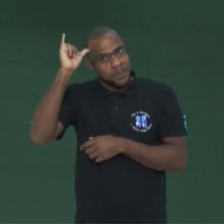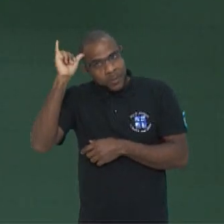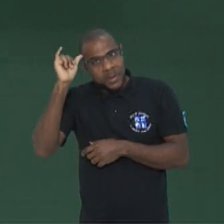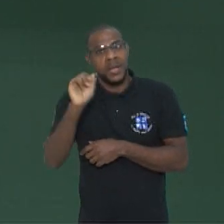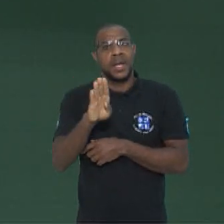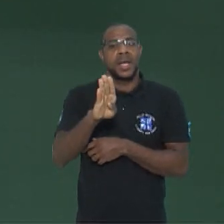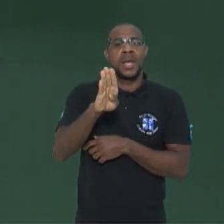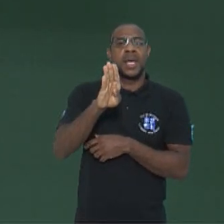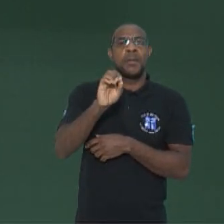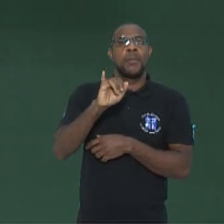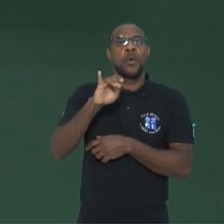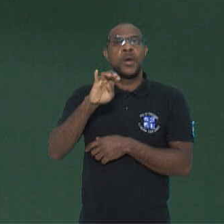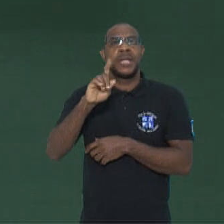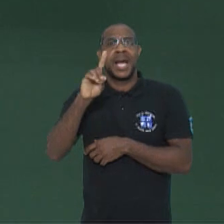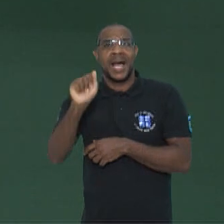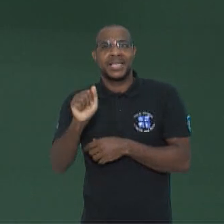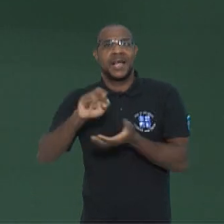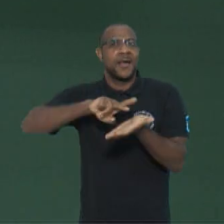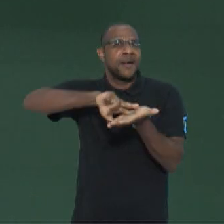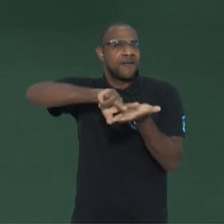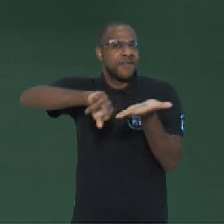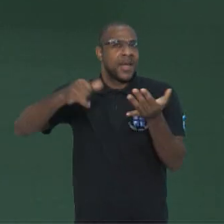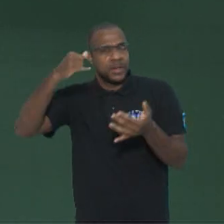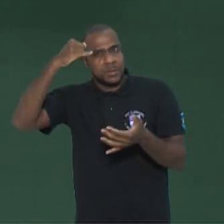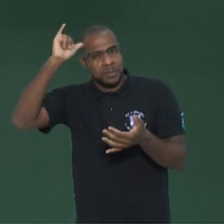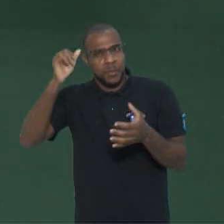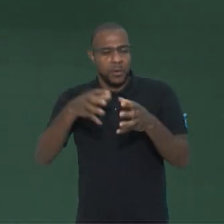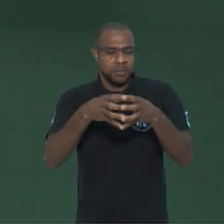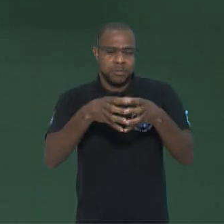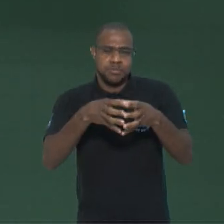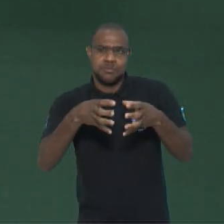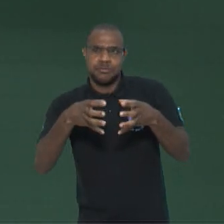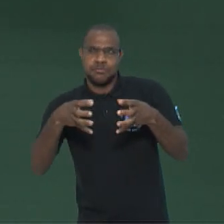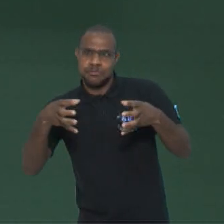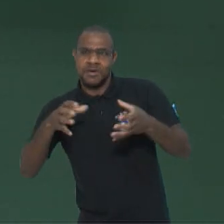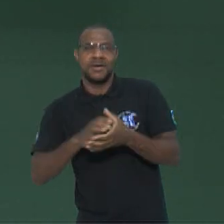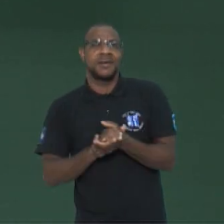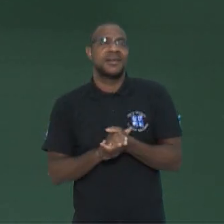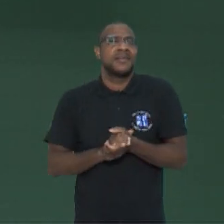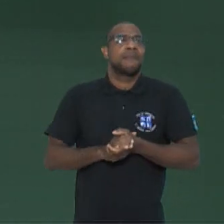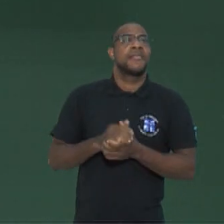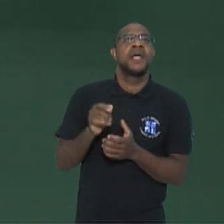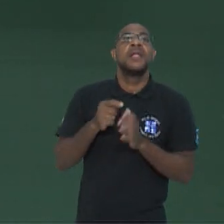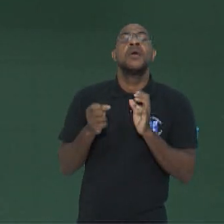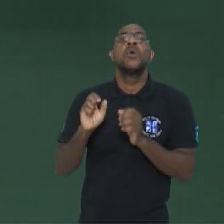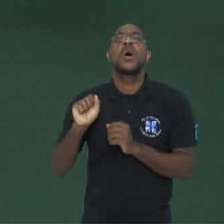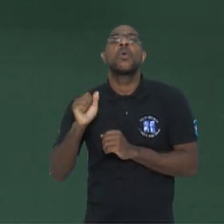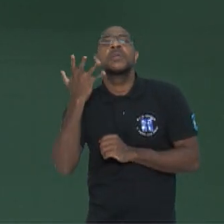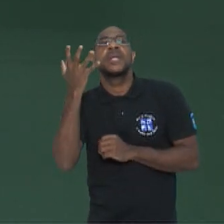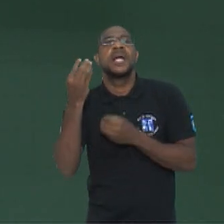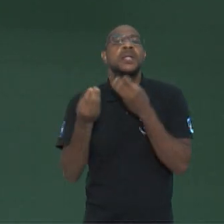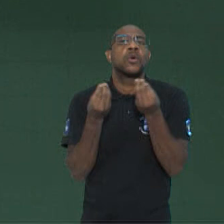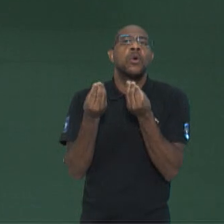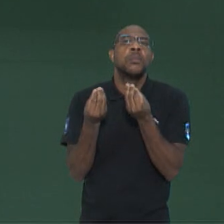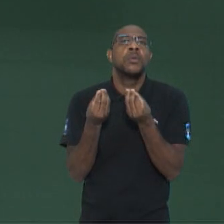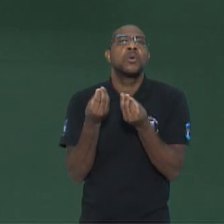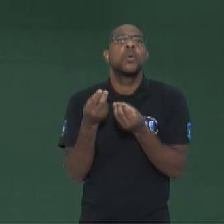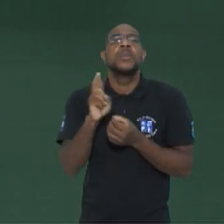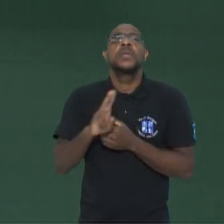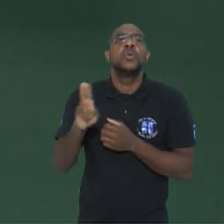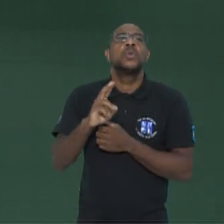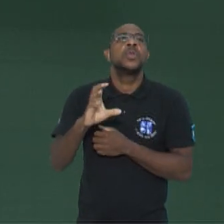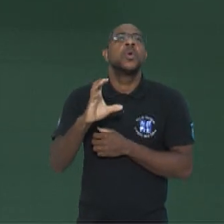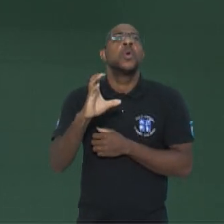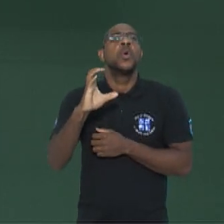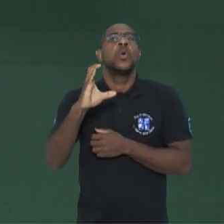uso matilha. Então, o que acontece quando eu tenho um coletivo, né? Como que eu uso esse